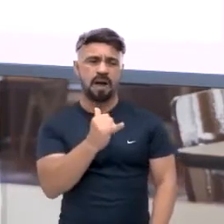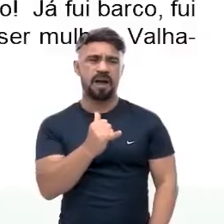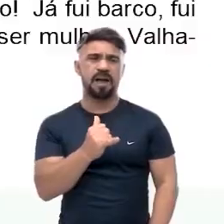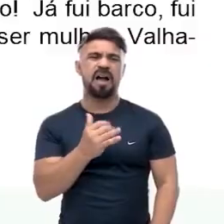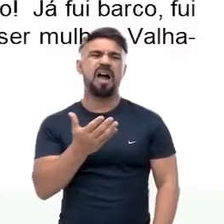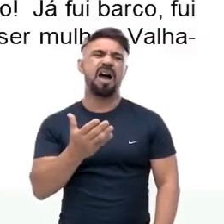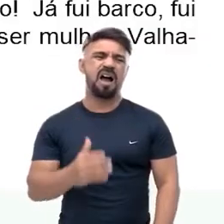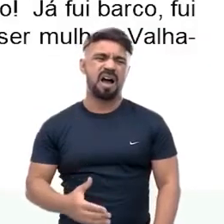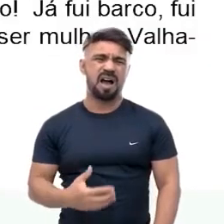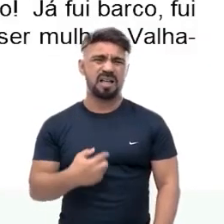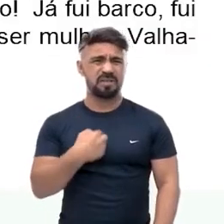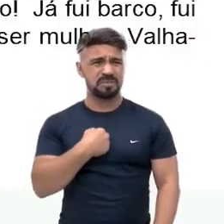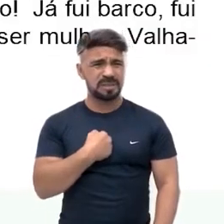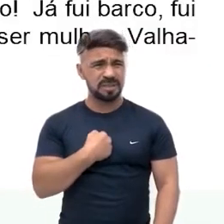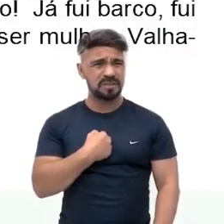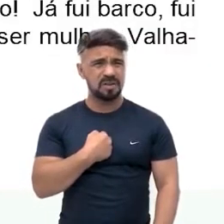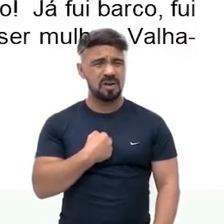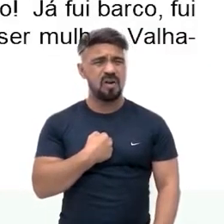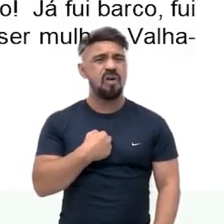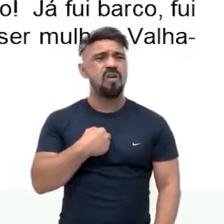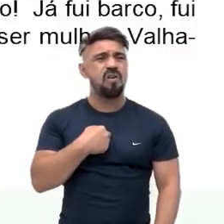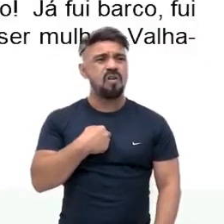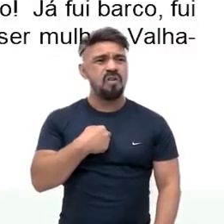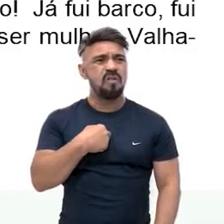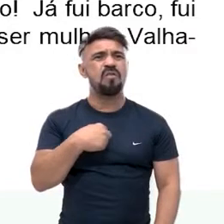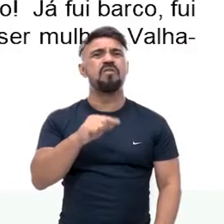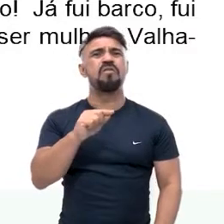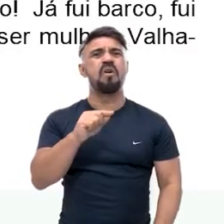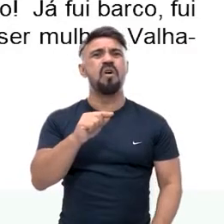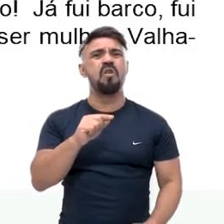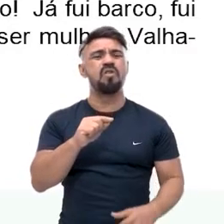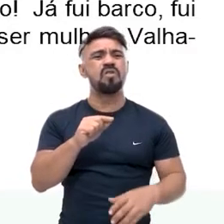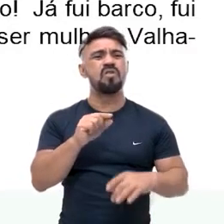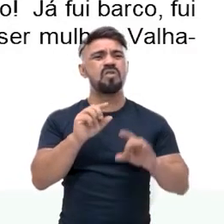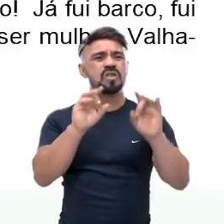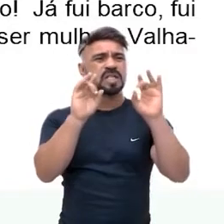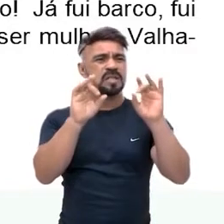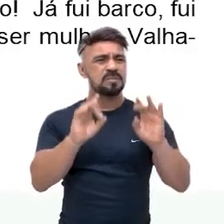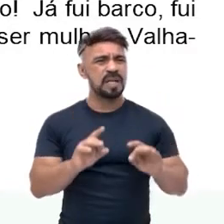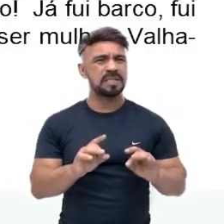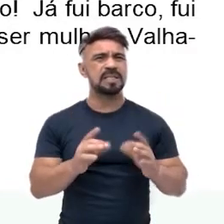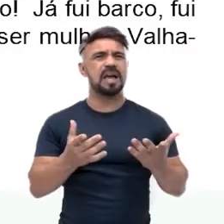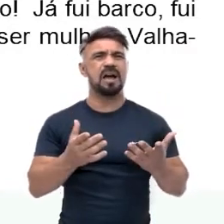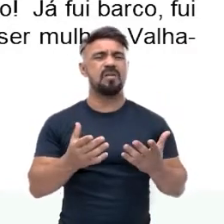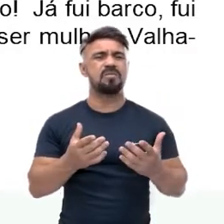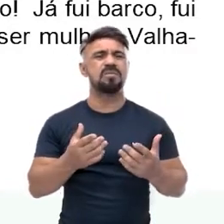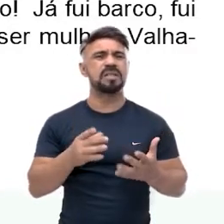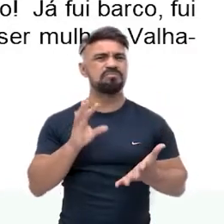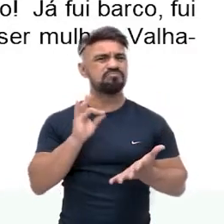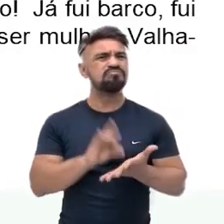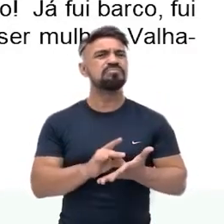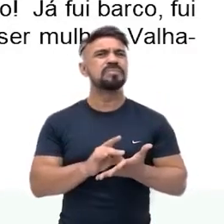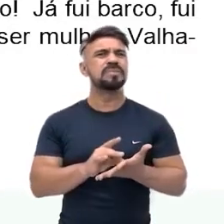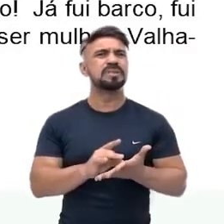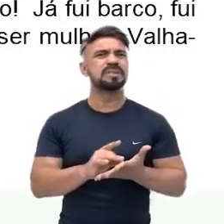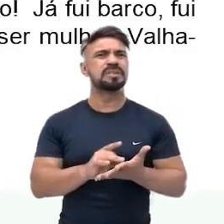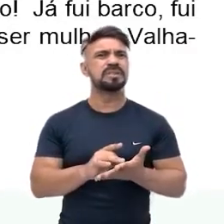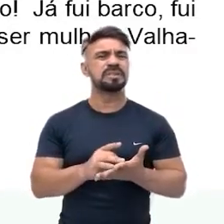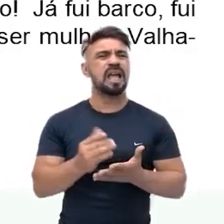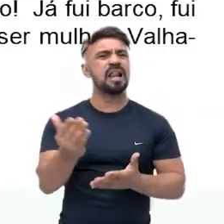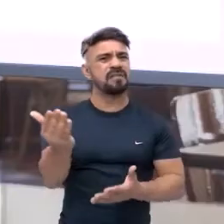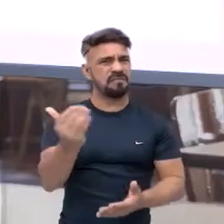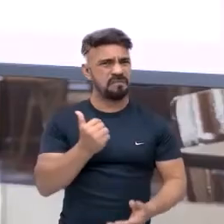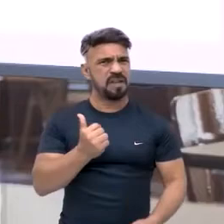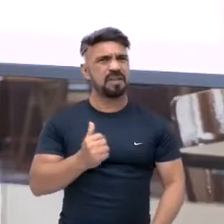assim: ah, isso é comigo, vou fazer um chamado especial em verso. Garanto que